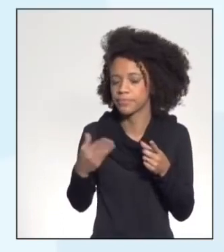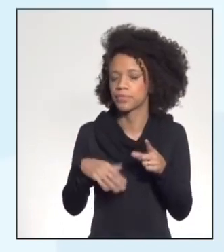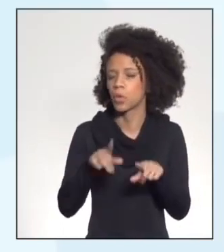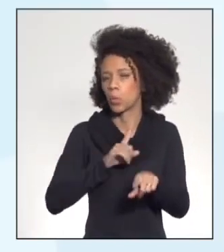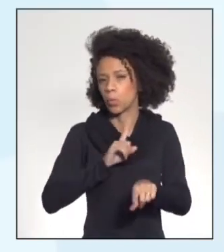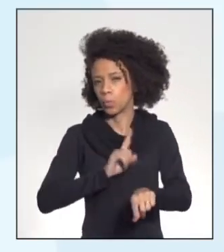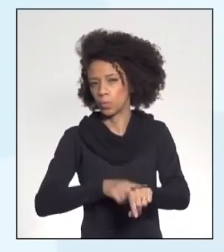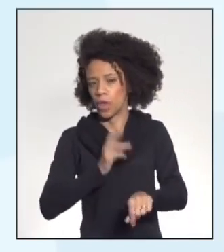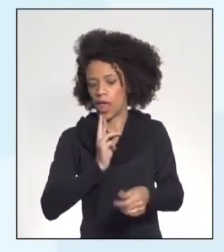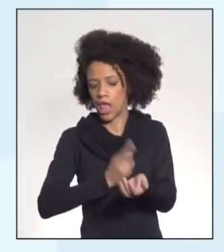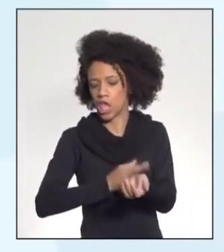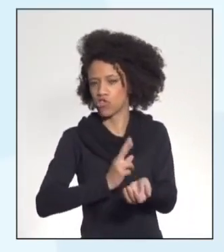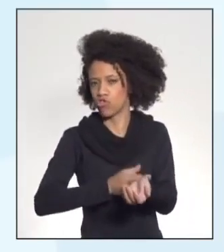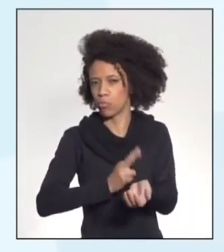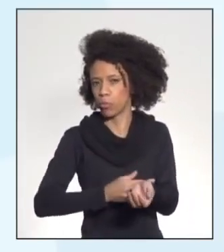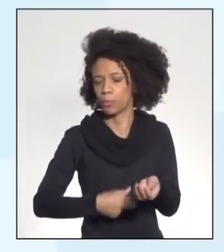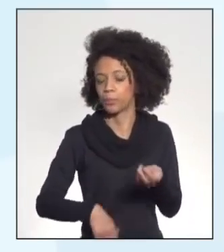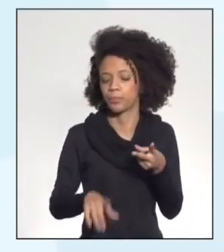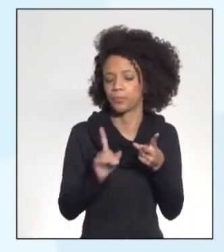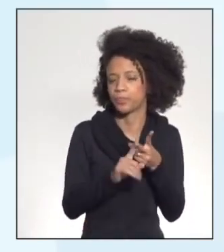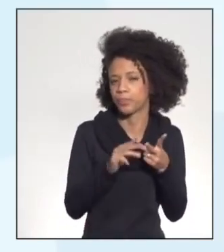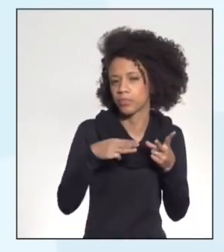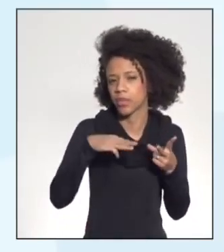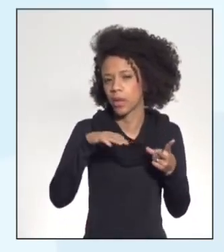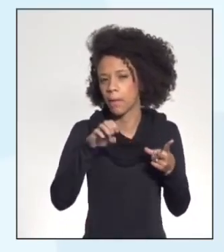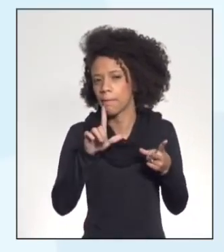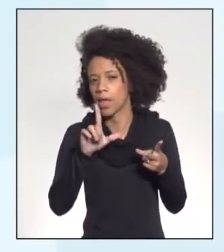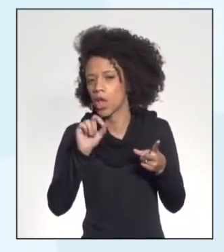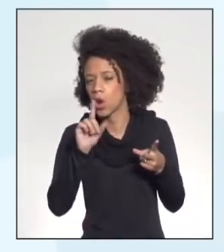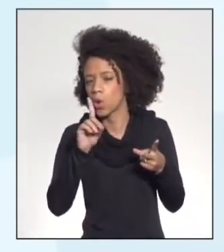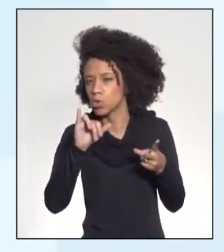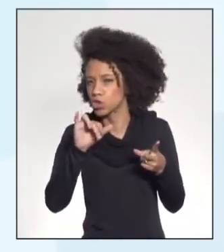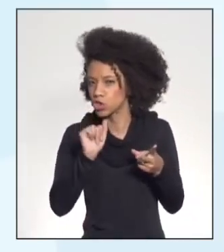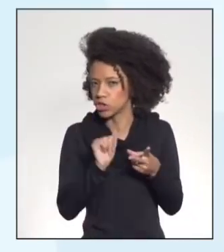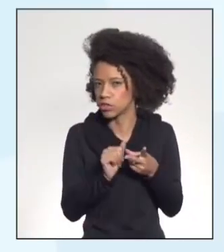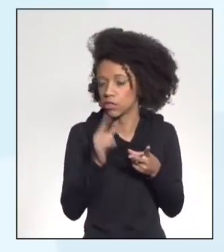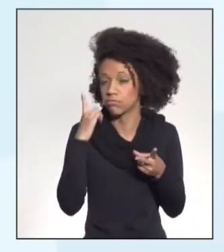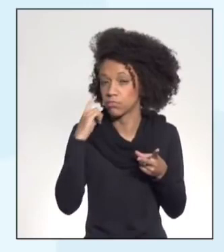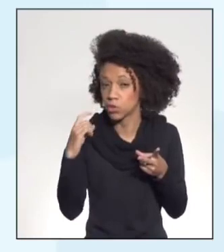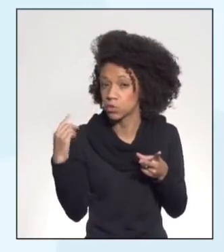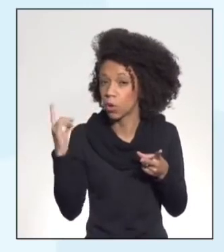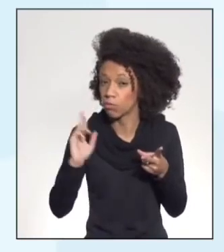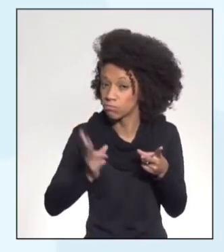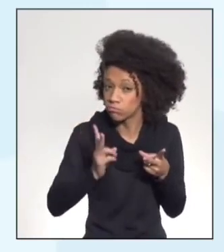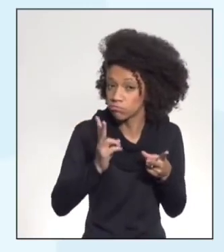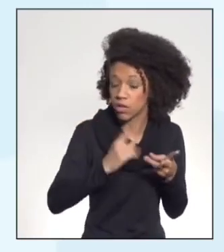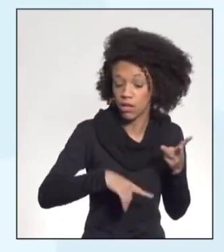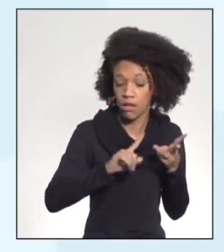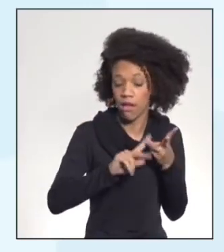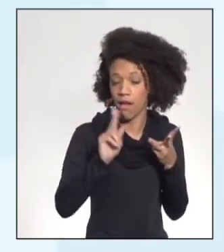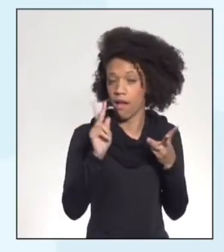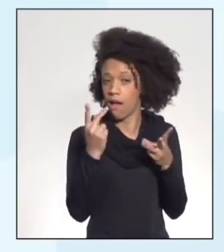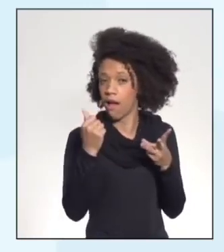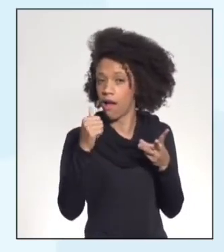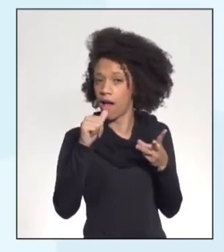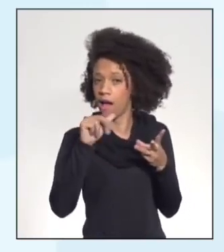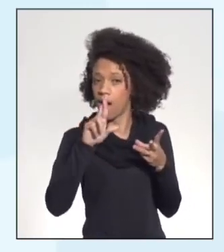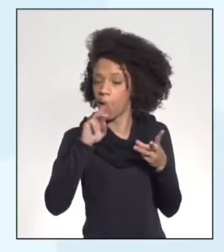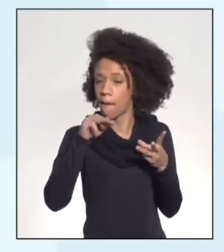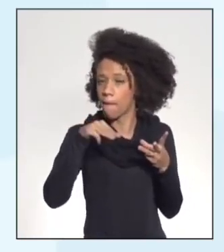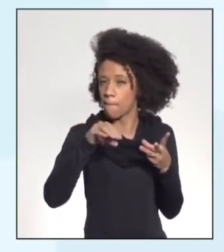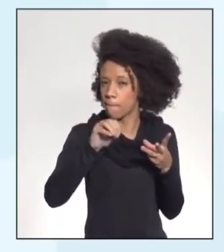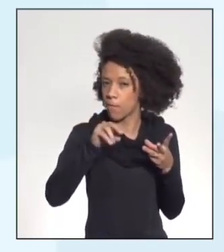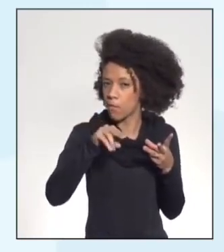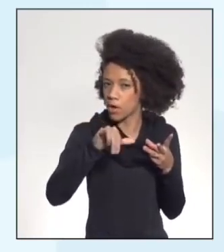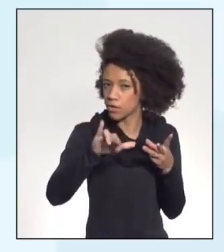tempo, a melodia, que é combinação de sons sucessivos, e a harmonia, que é uma combinação de sons